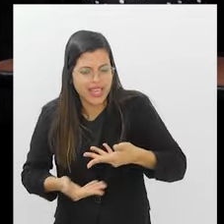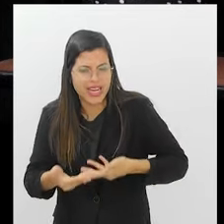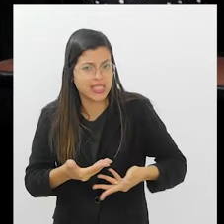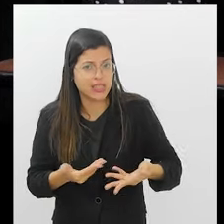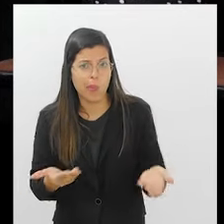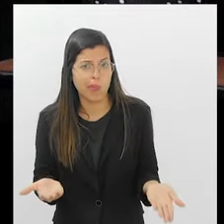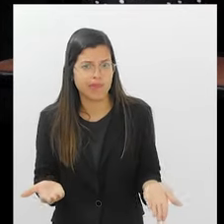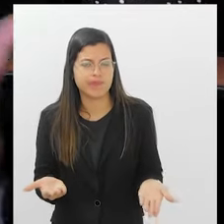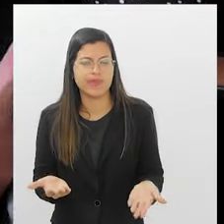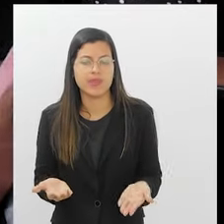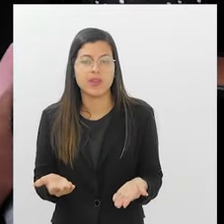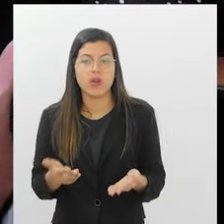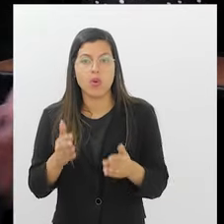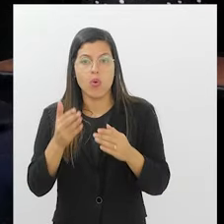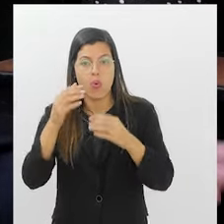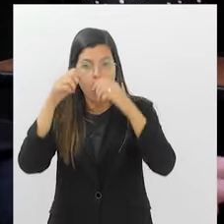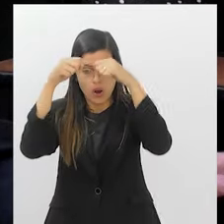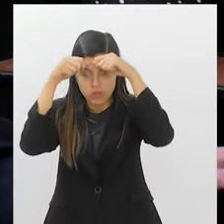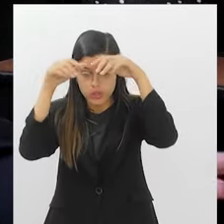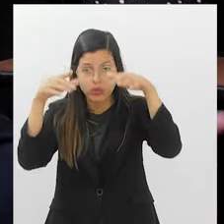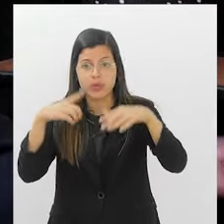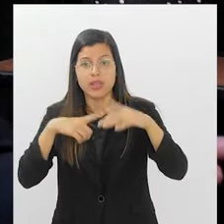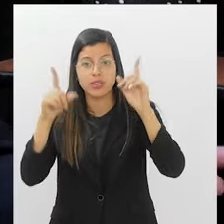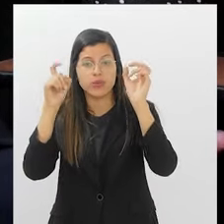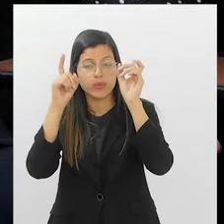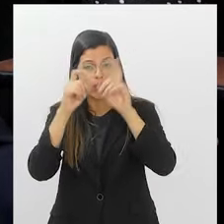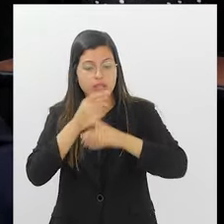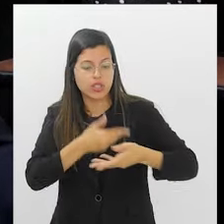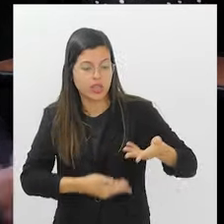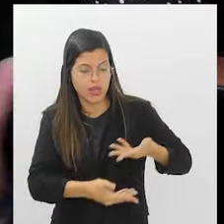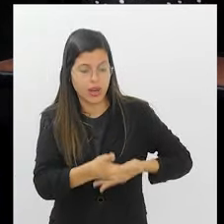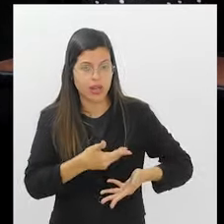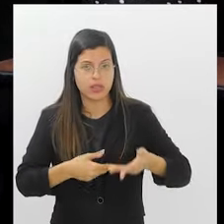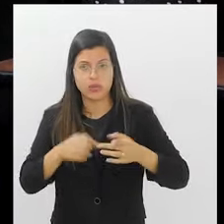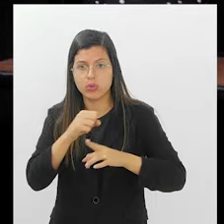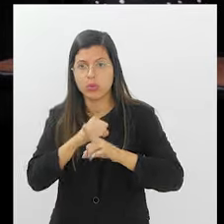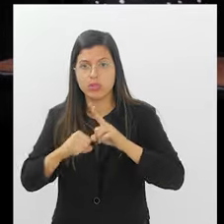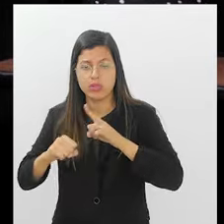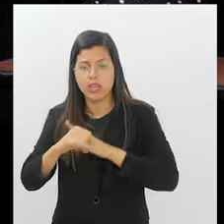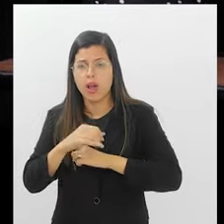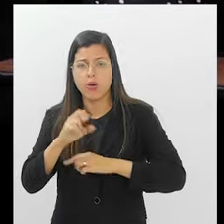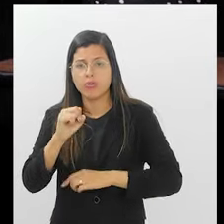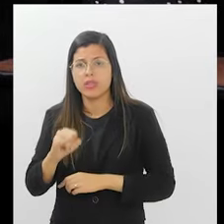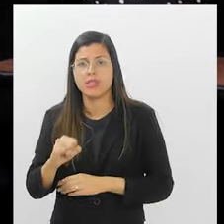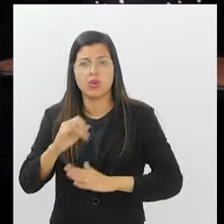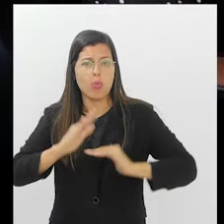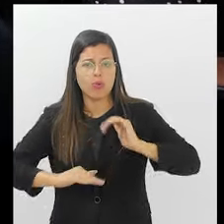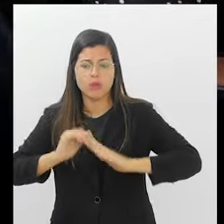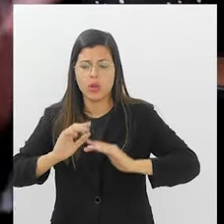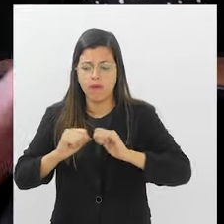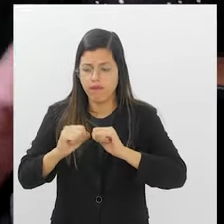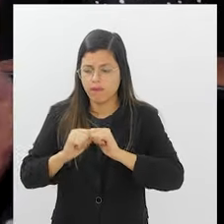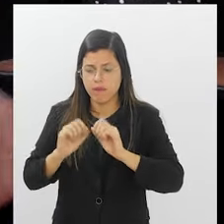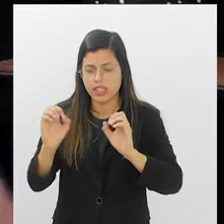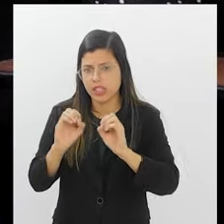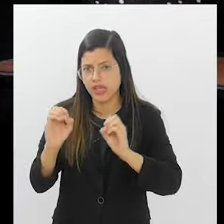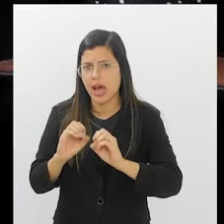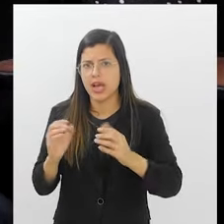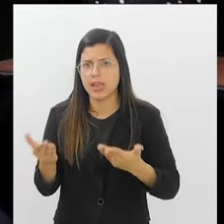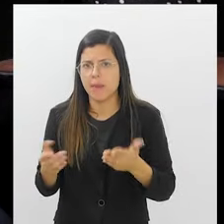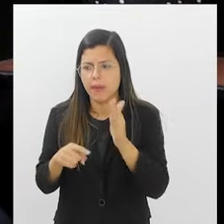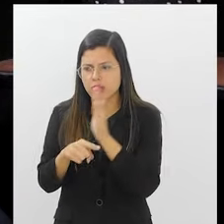Um dos pilares do autismo é a dificuldade de interação social. Se você não faz nada para aquele indivíduo se interar, o que, que você